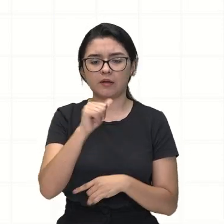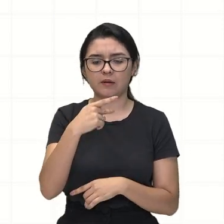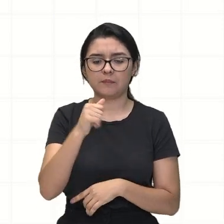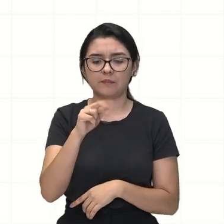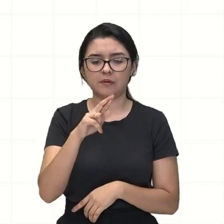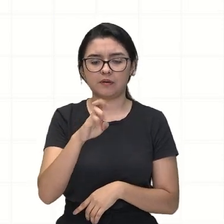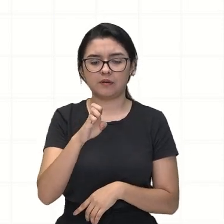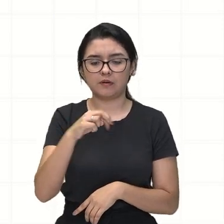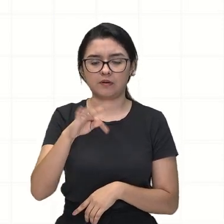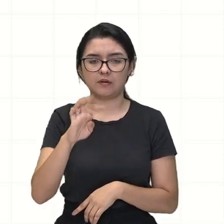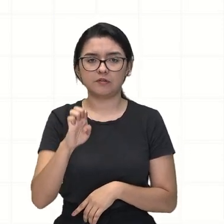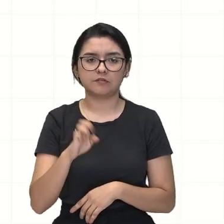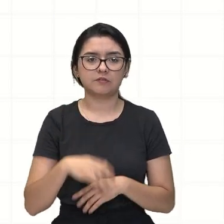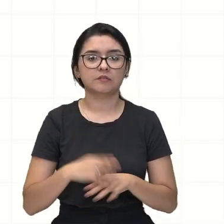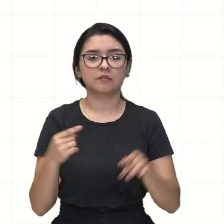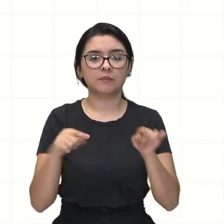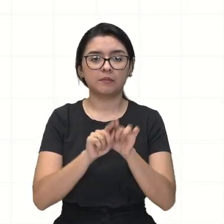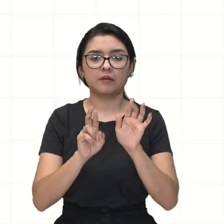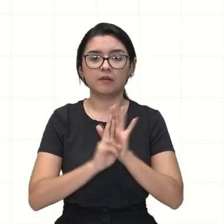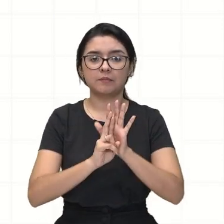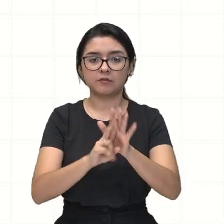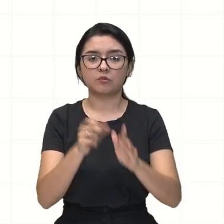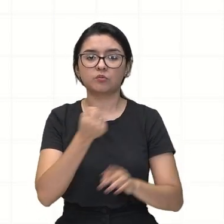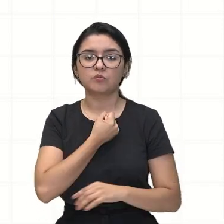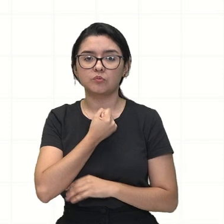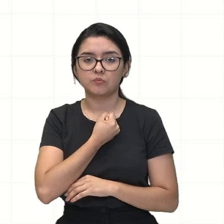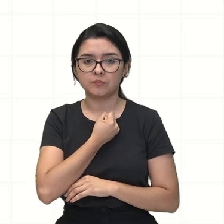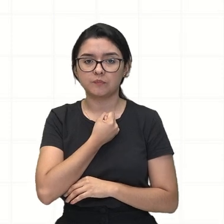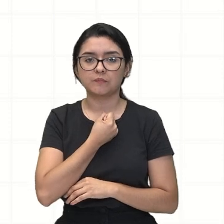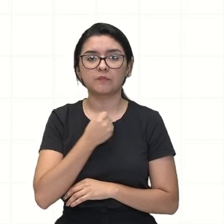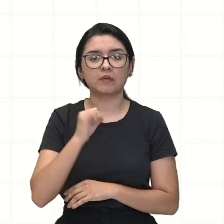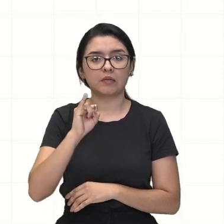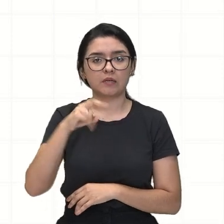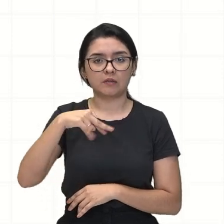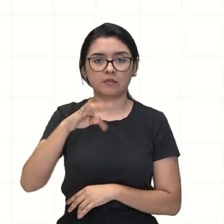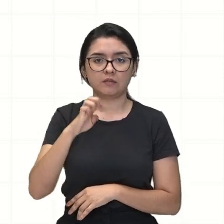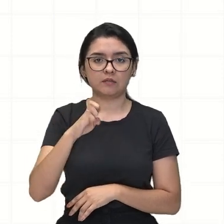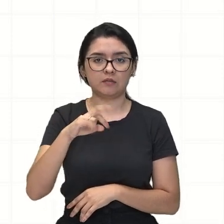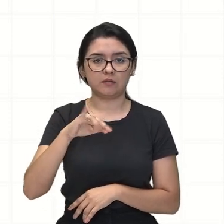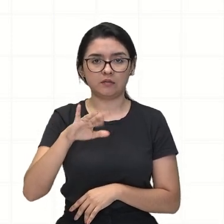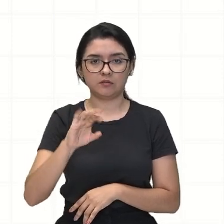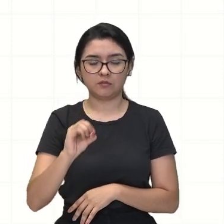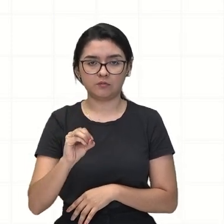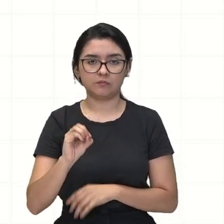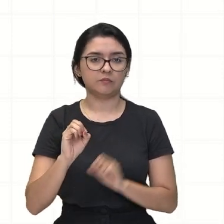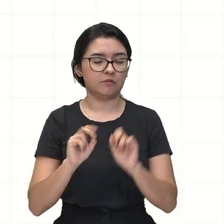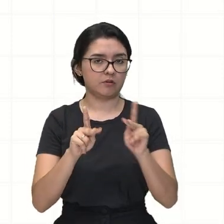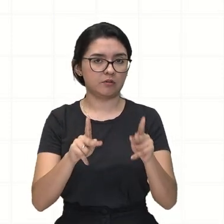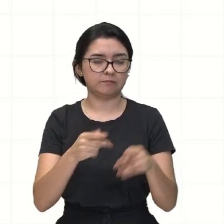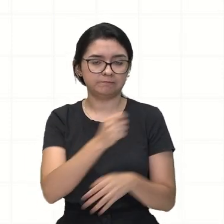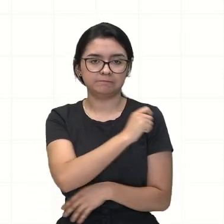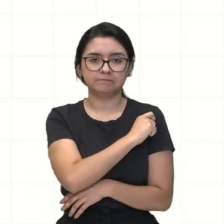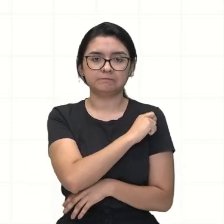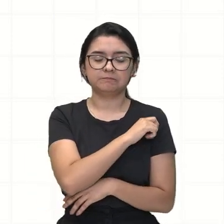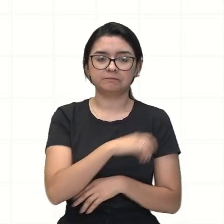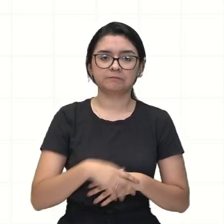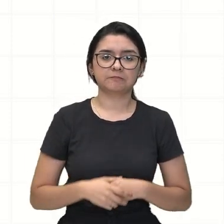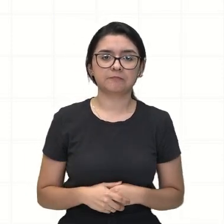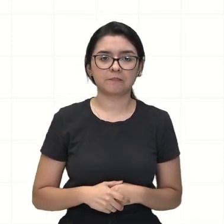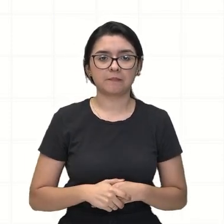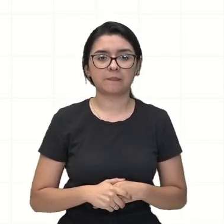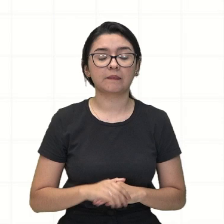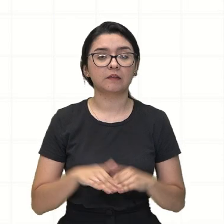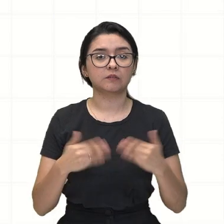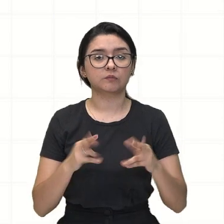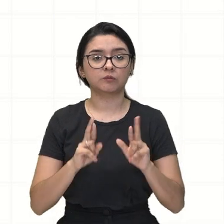ela também representa um número que nós chamamos de número inteiro. Tudo bem, meus queridos alunos? Bom,